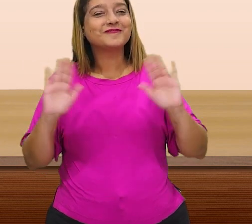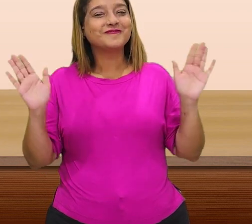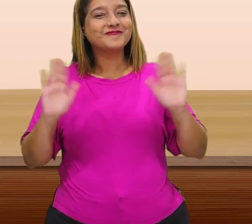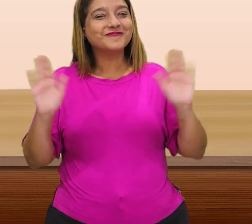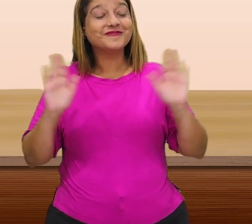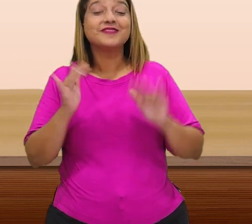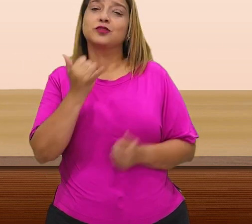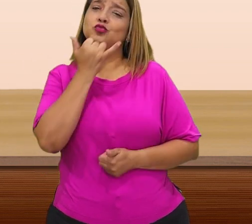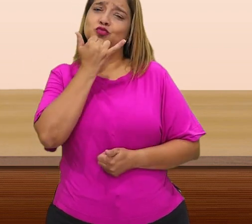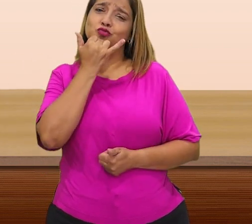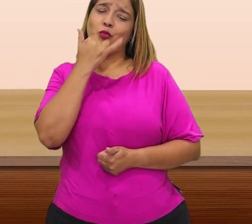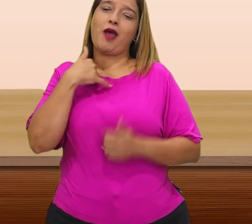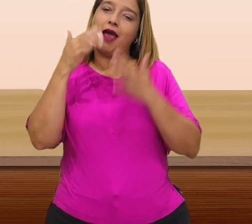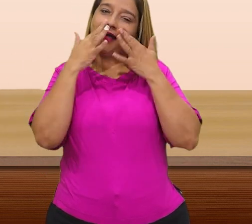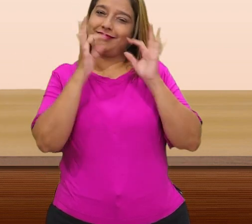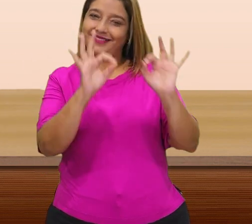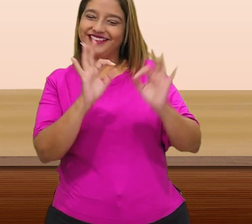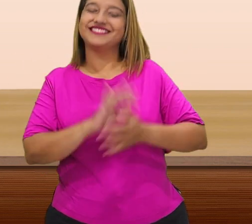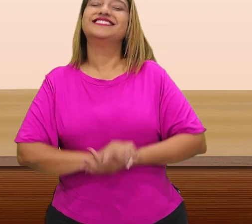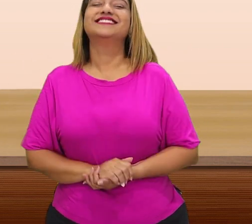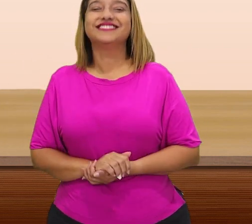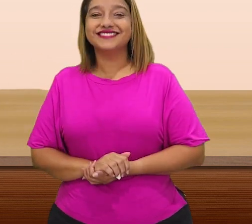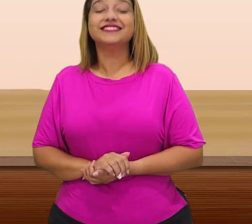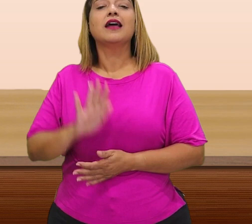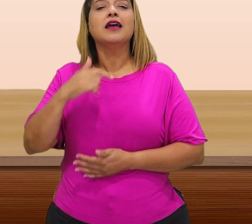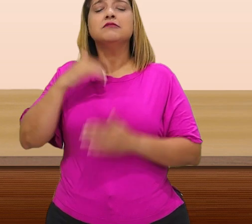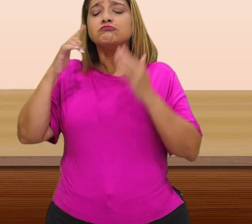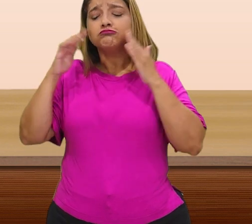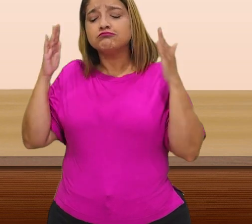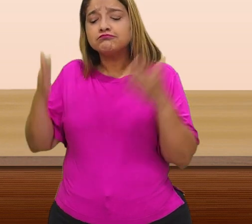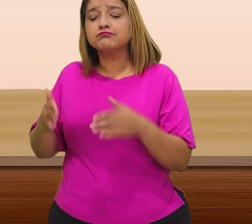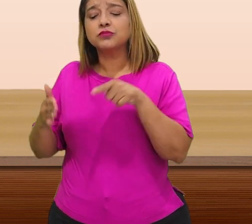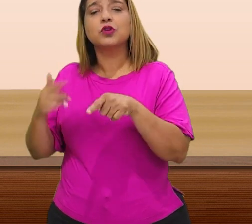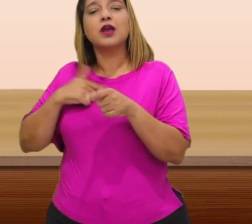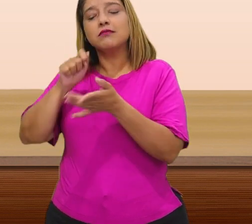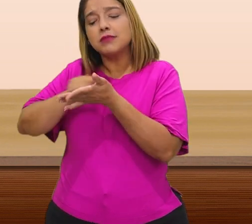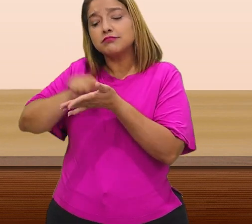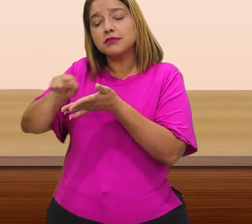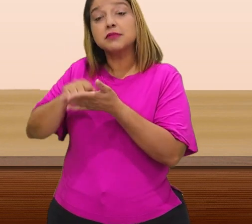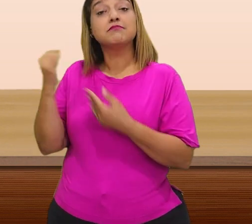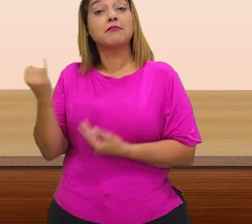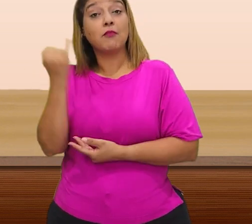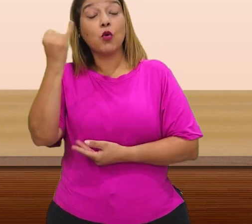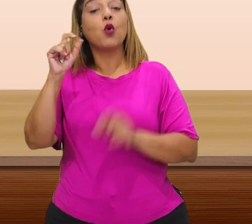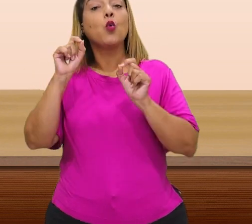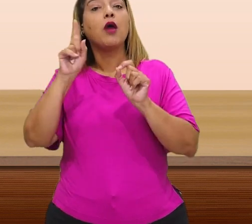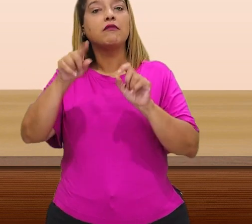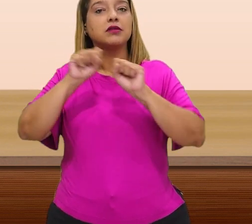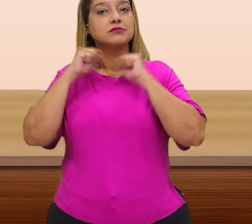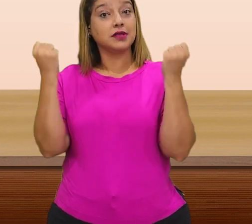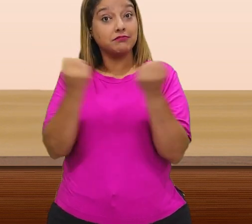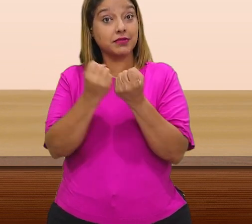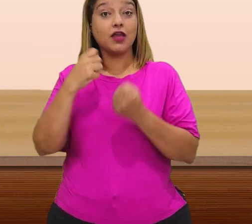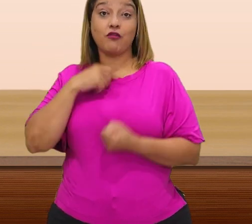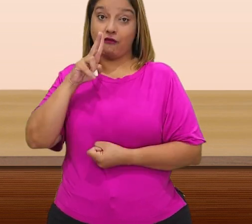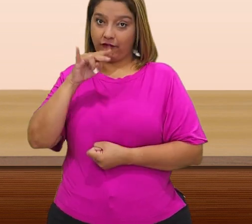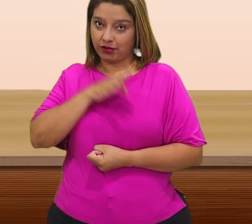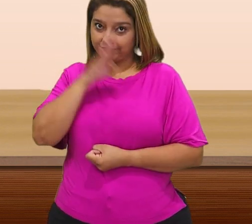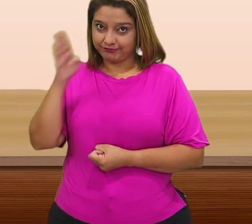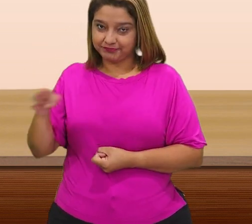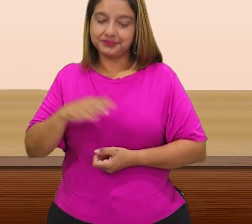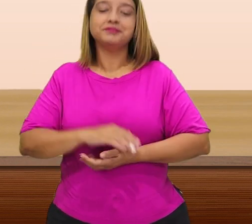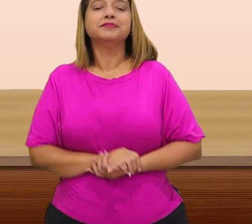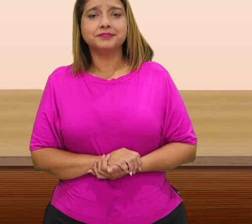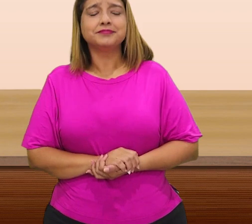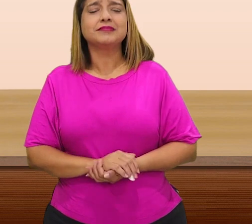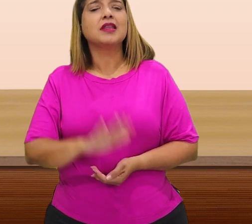Olá, pessoal. Desculpe a falta de atenção. Eu estava aqui concentrado fazendo umas anotações importantes para um seminário que irei participar.